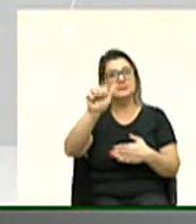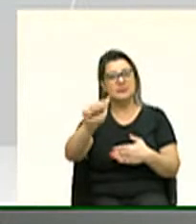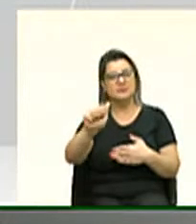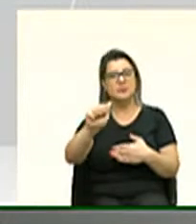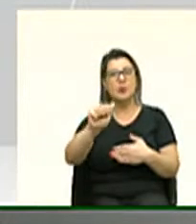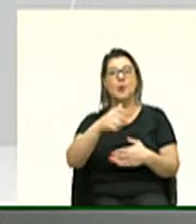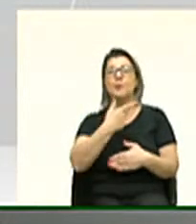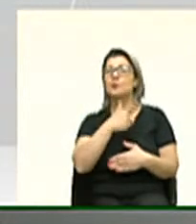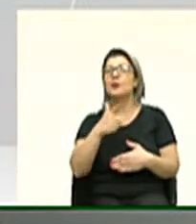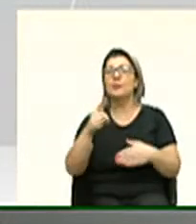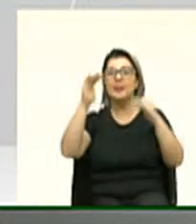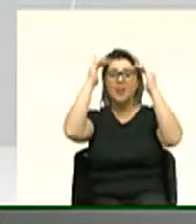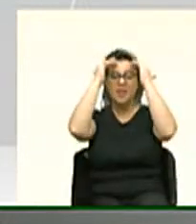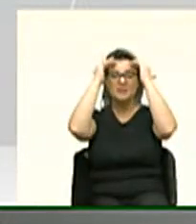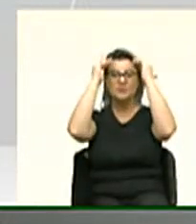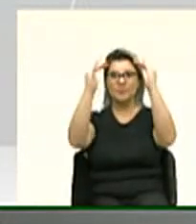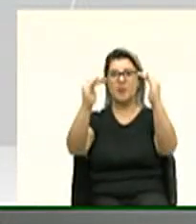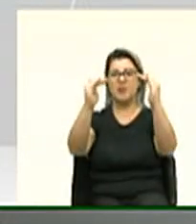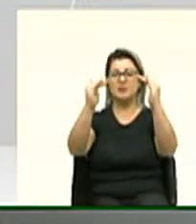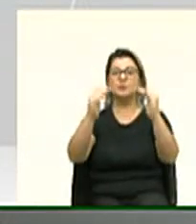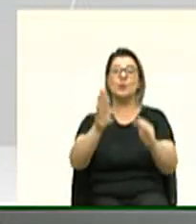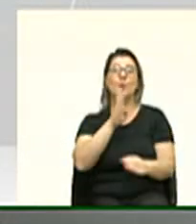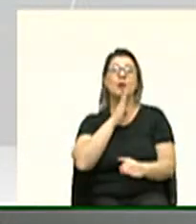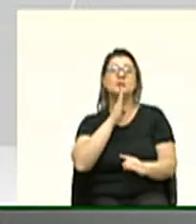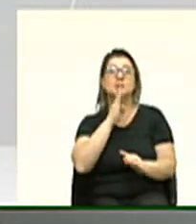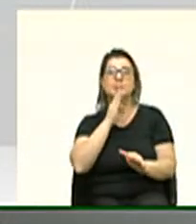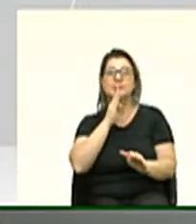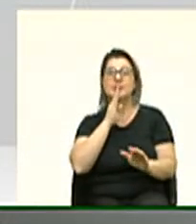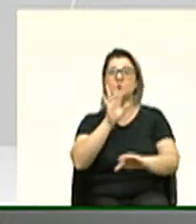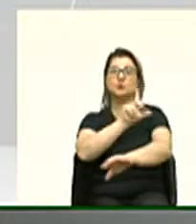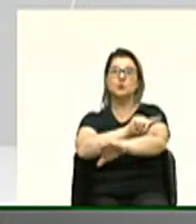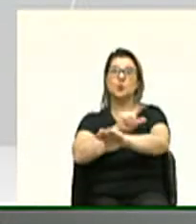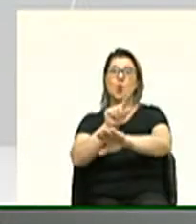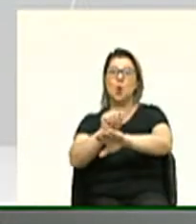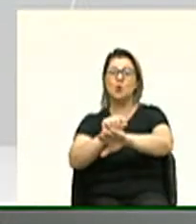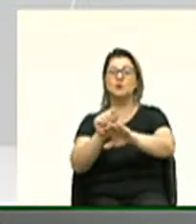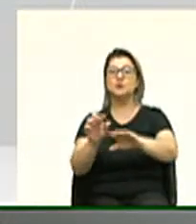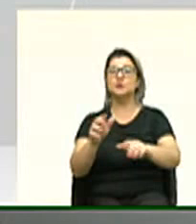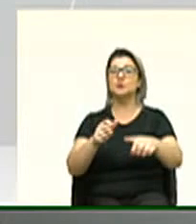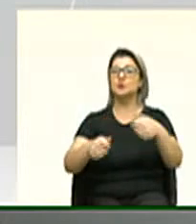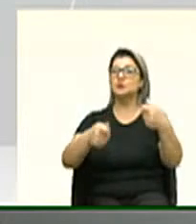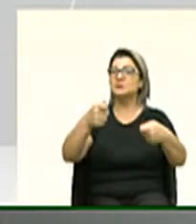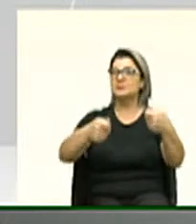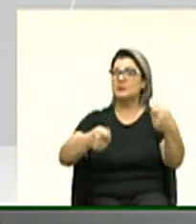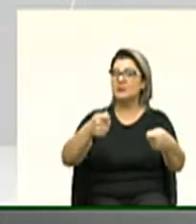de conhecimento do código de trânsito, da distância que tem que deixar, do